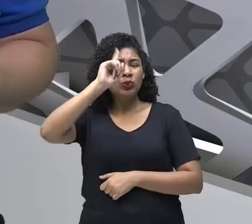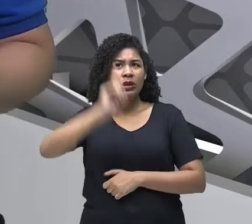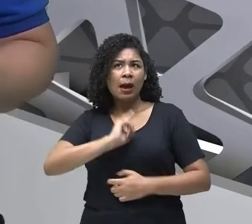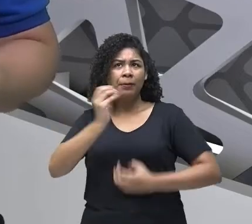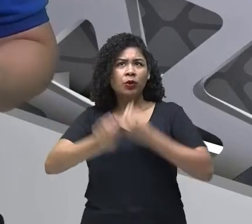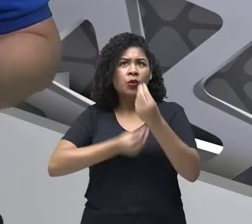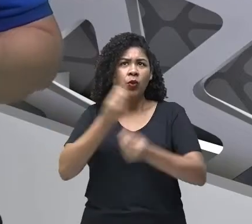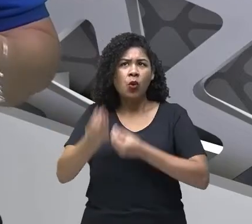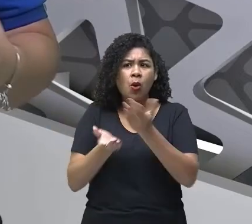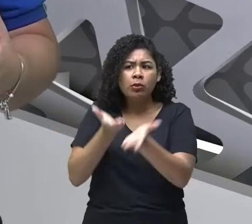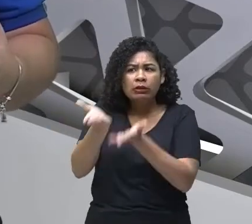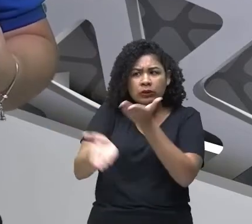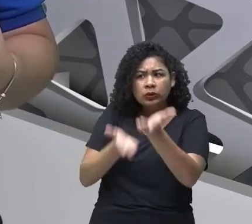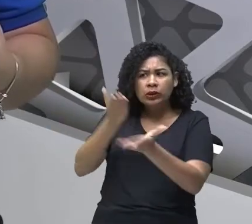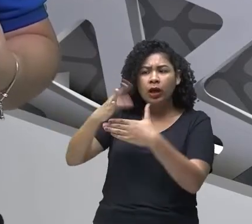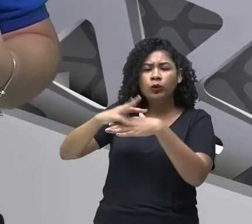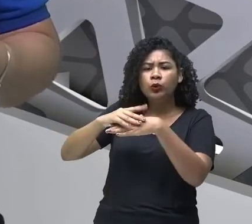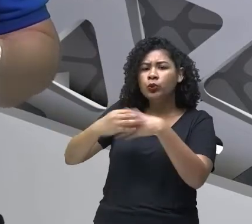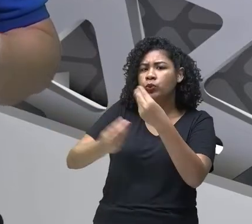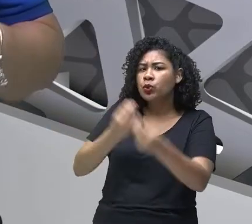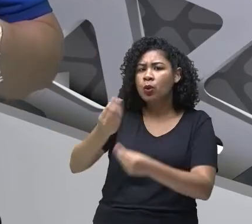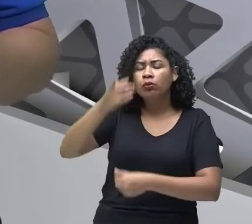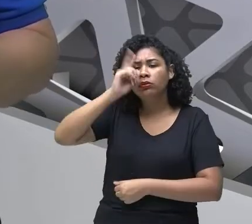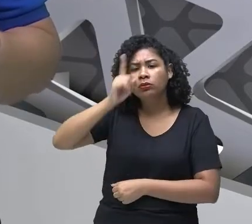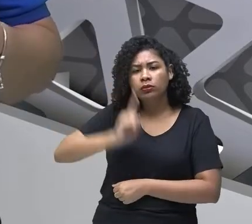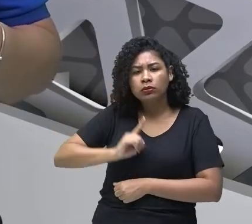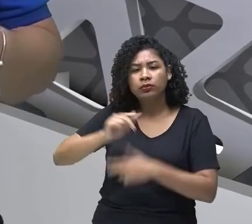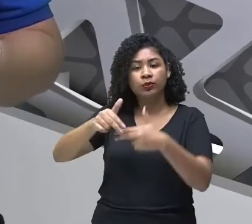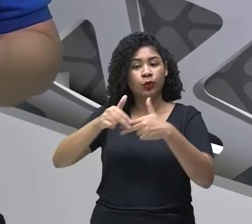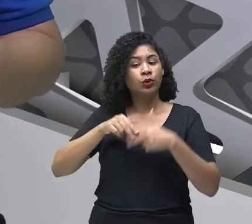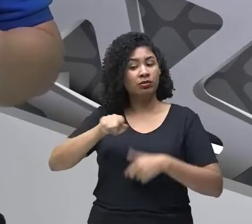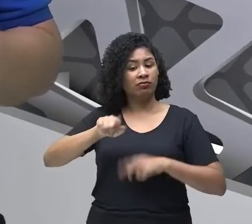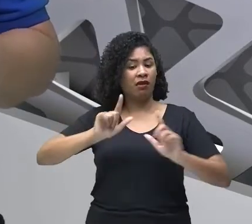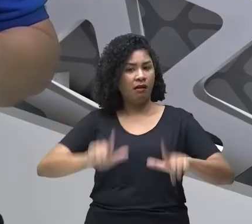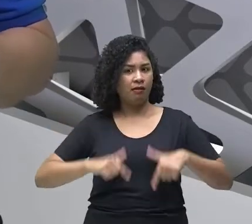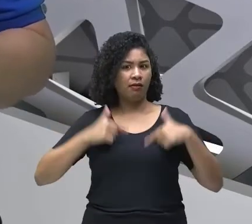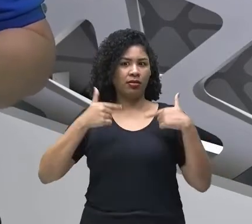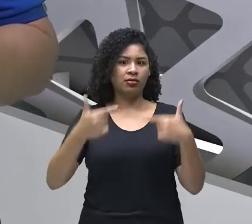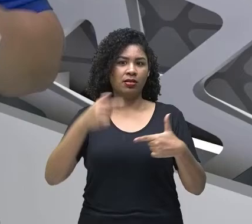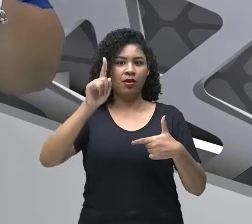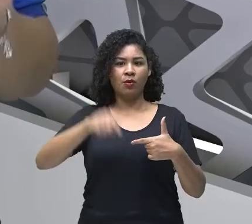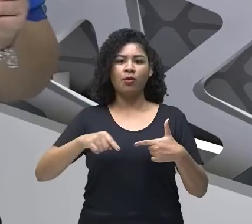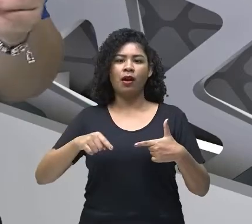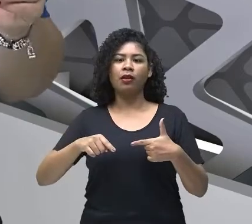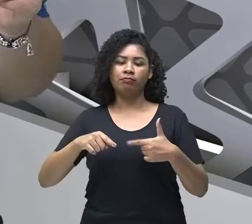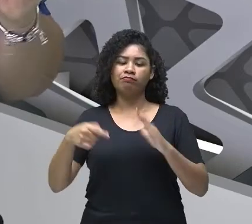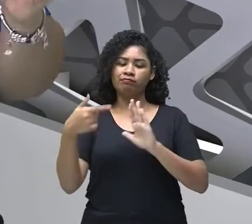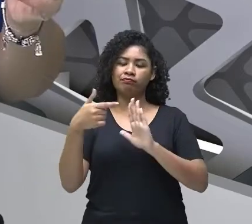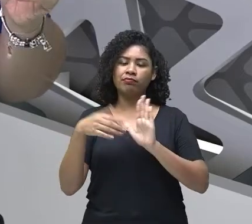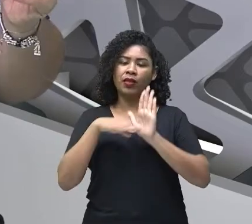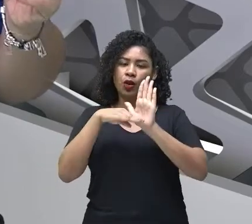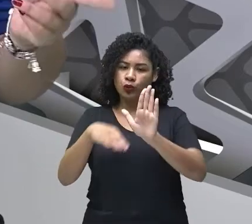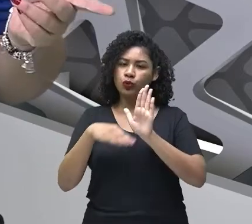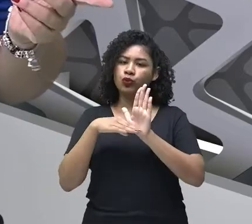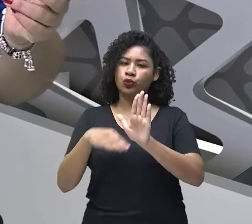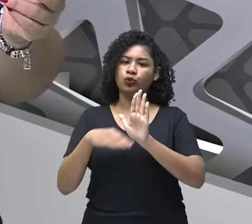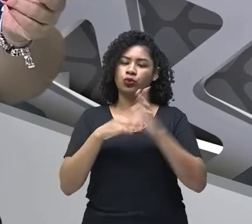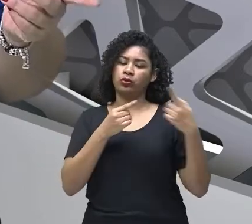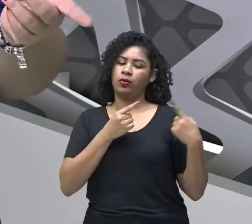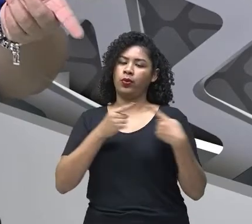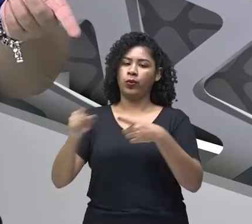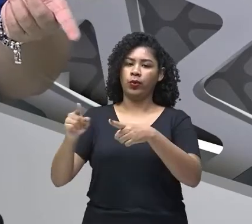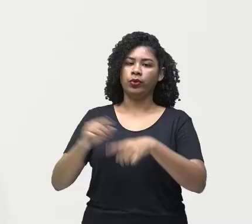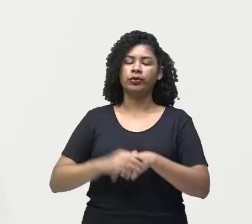tratar dessa doença, essas atitudes elas fazem parte desse combate. Observem comigo lá na